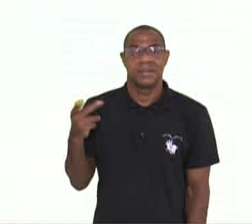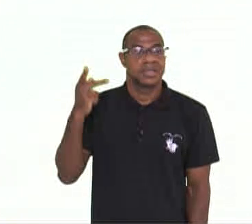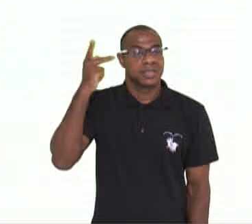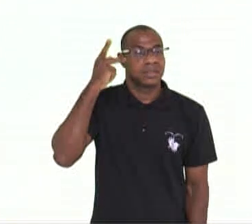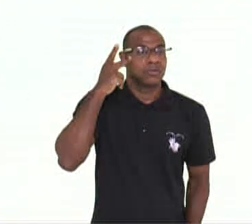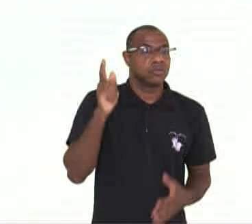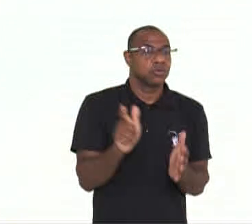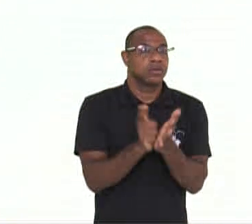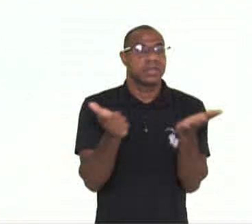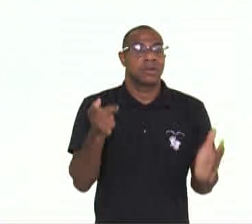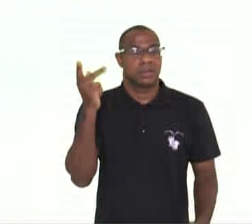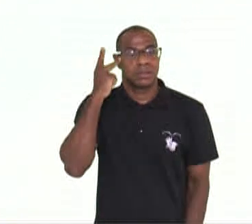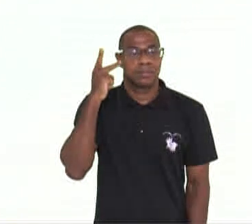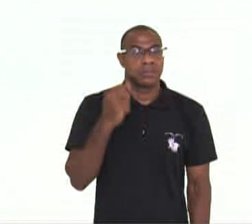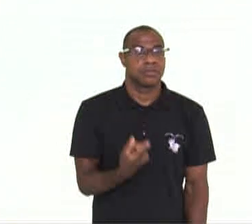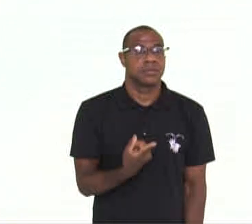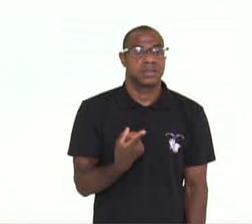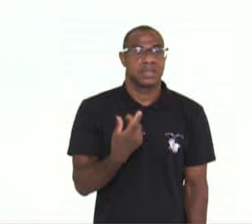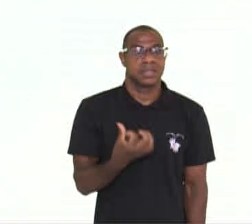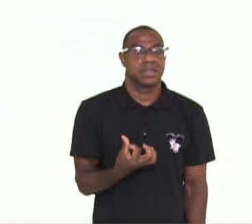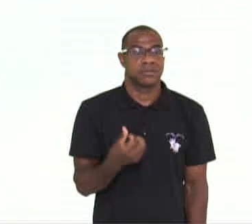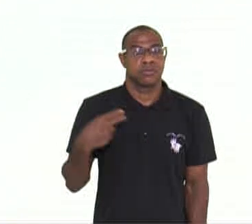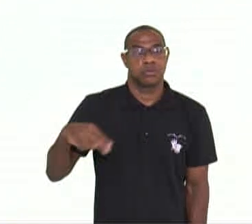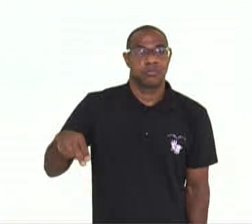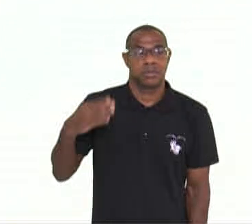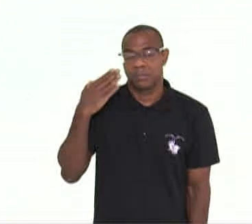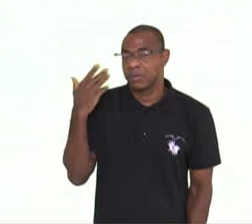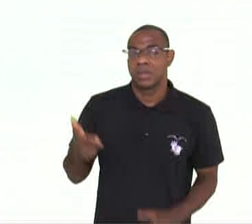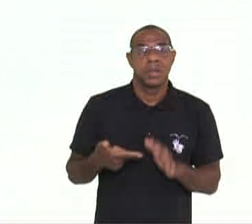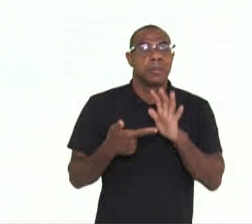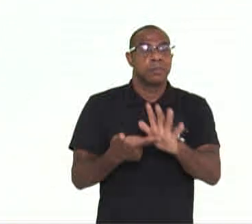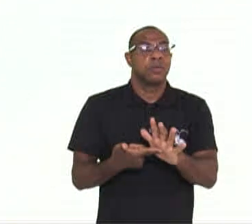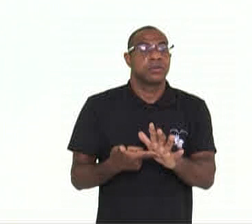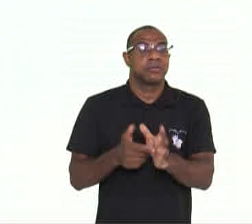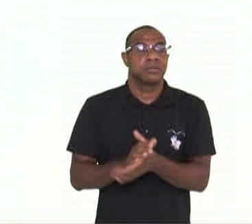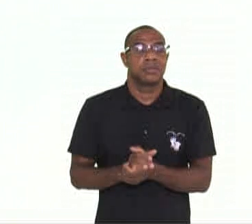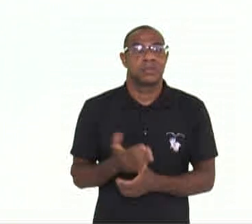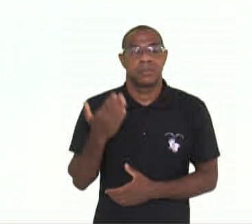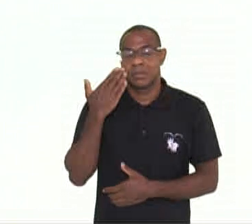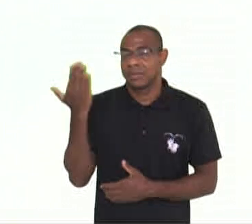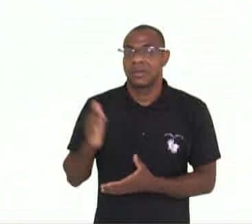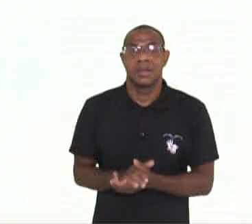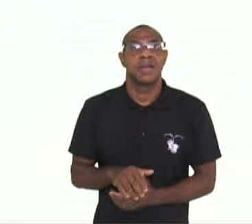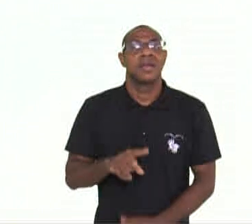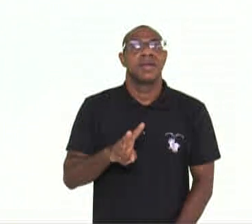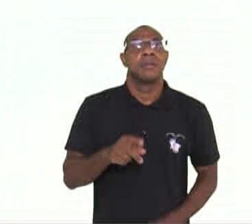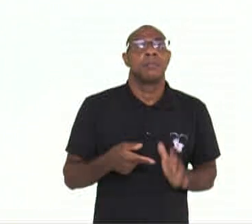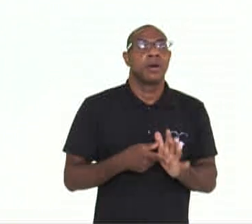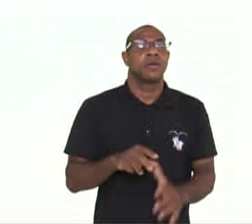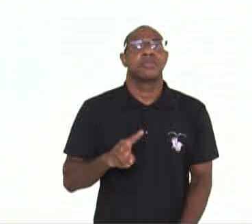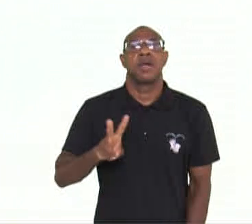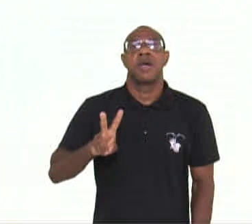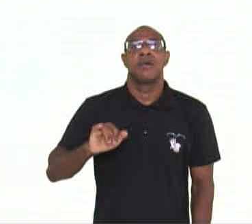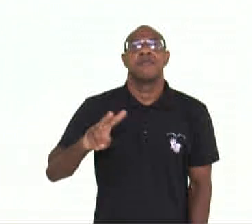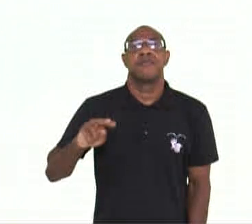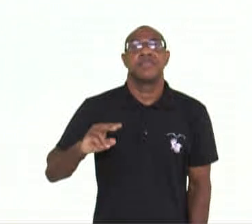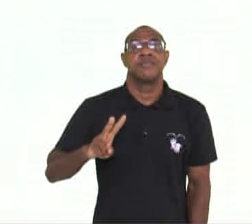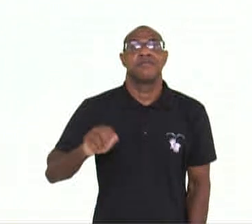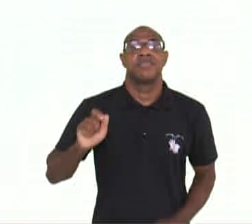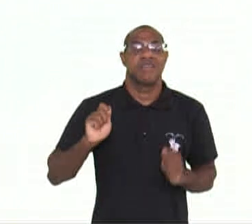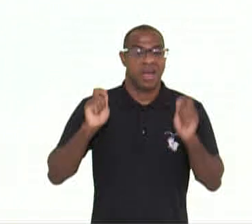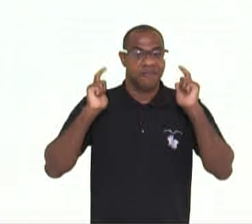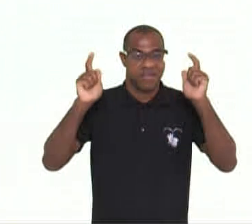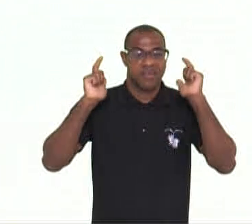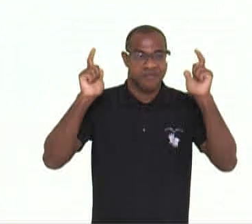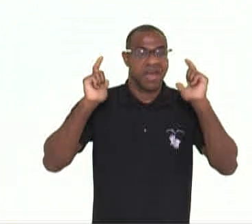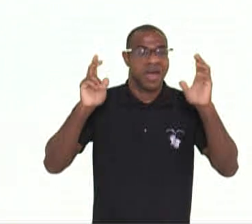dia 16 de novembro, dia seguinte, mostrando exatamente na capa o Viva a República, 15 de novembro de